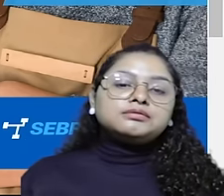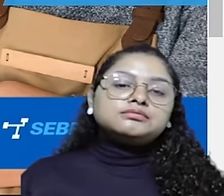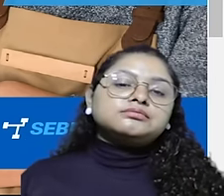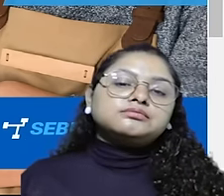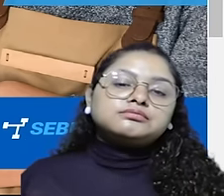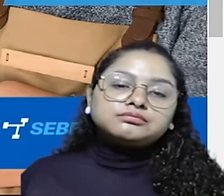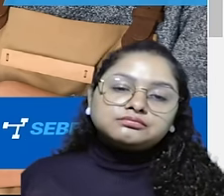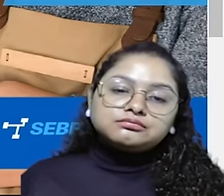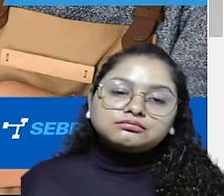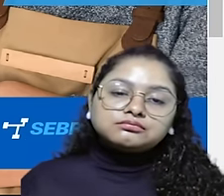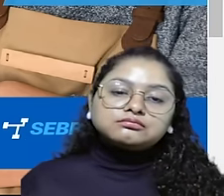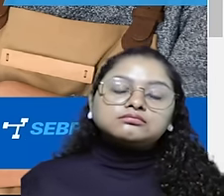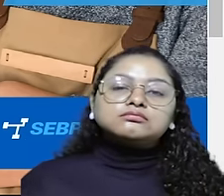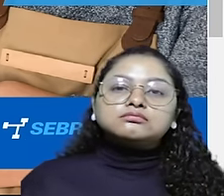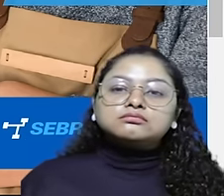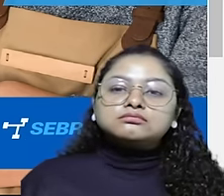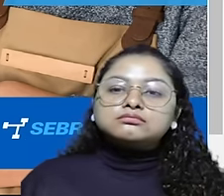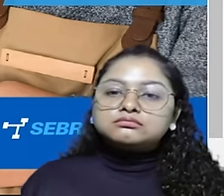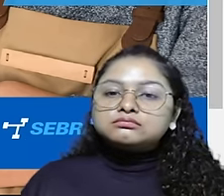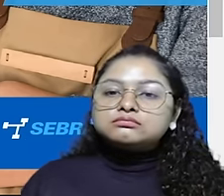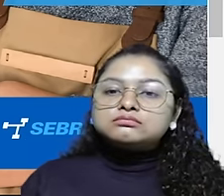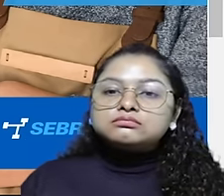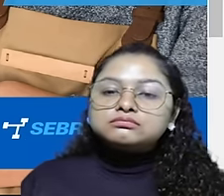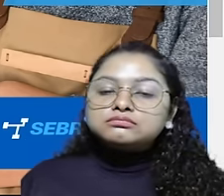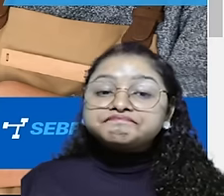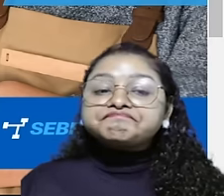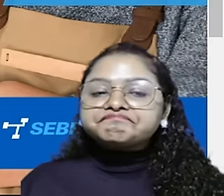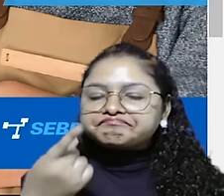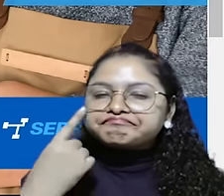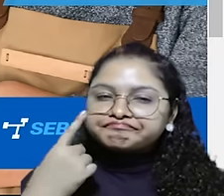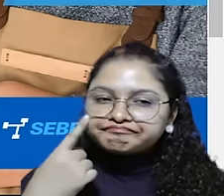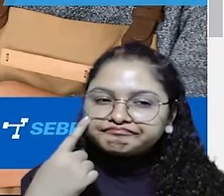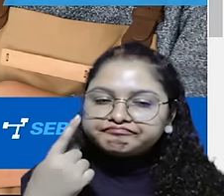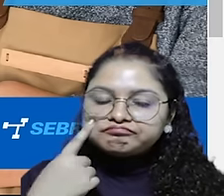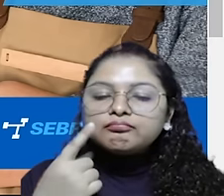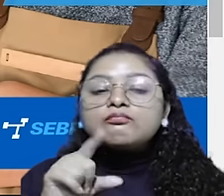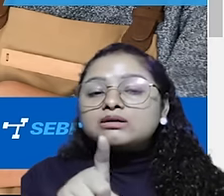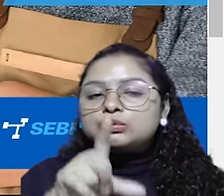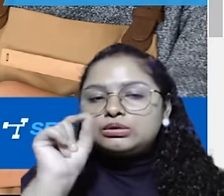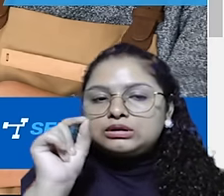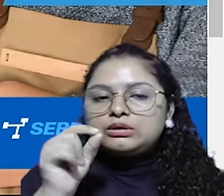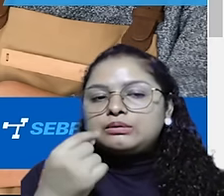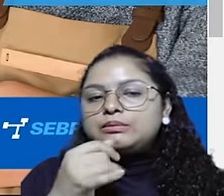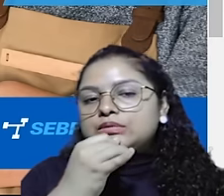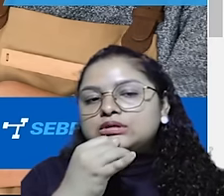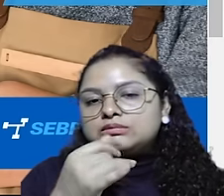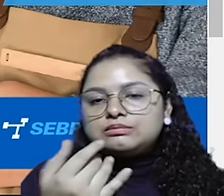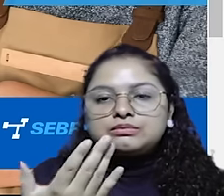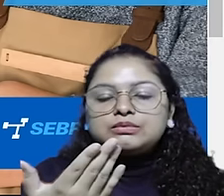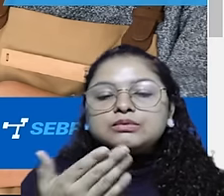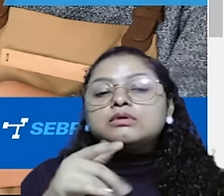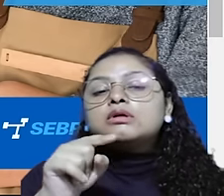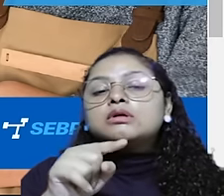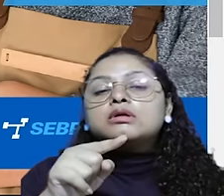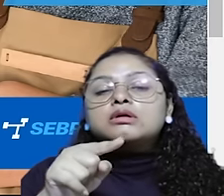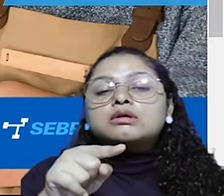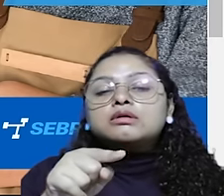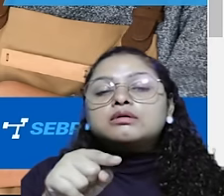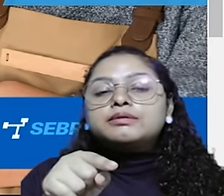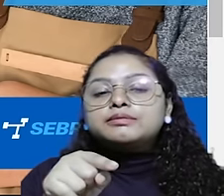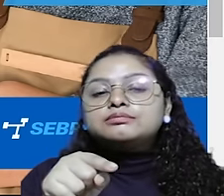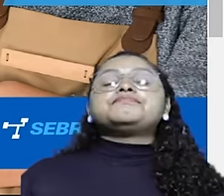nfe repara também uma coisa você quando selecionar o item Vou colocar aqui fazer um ICMS